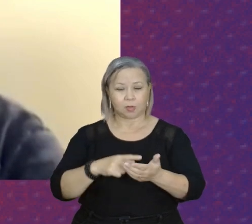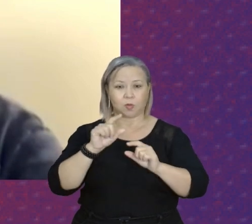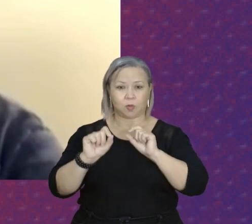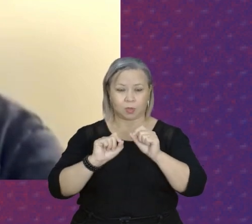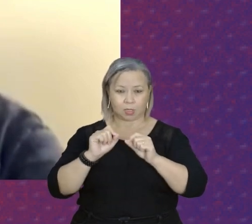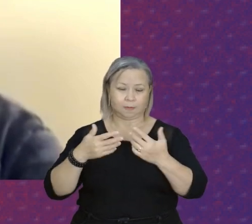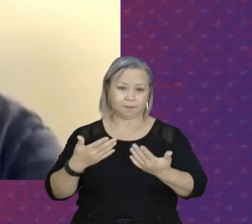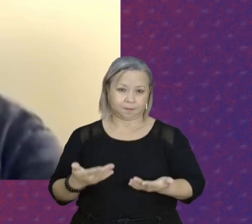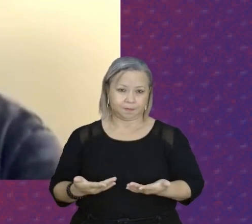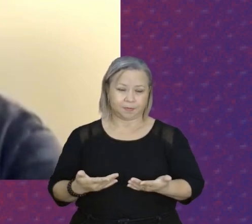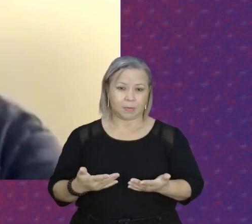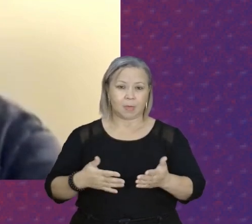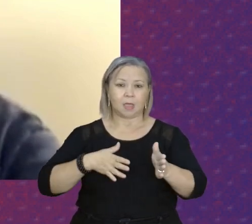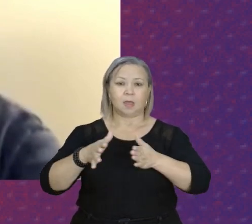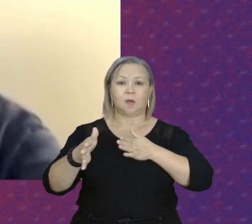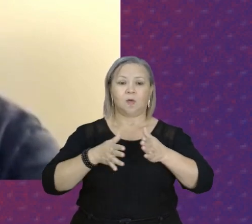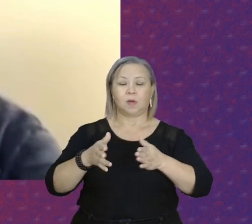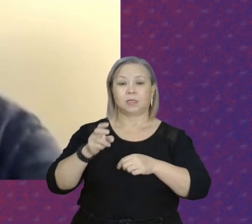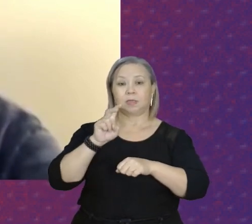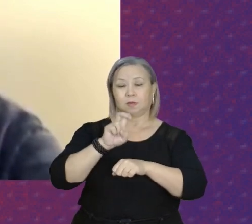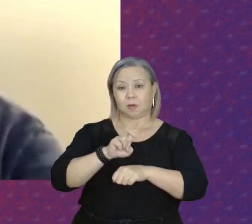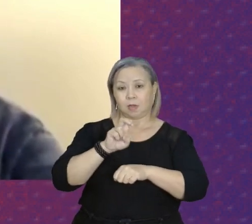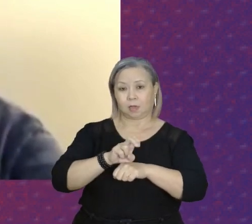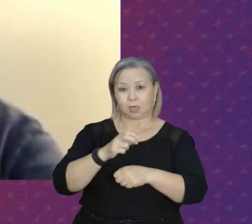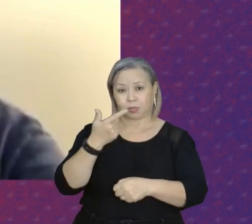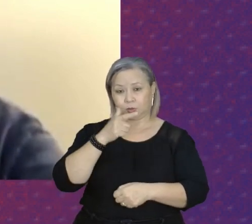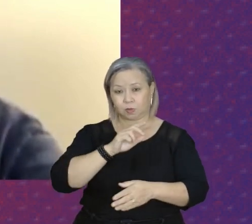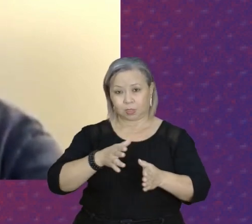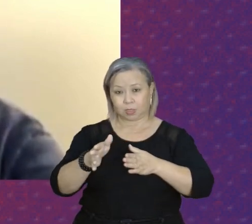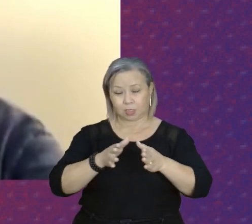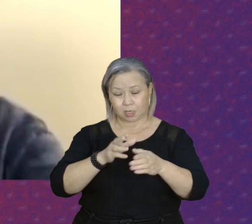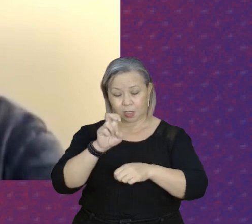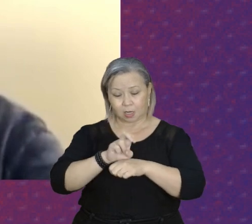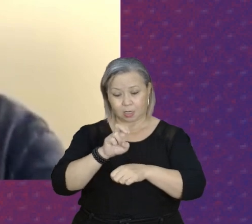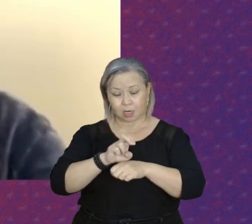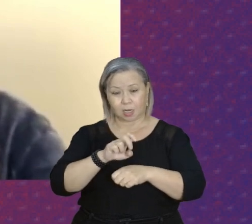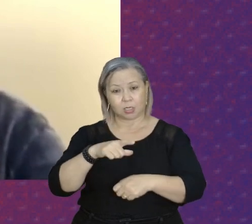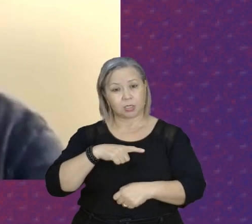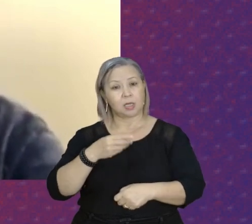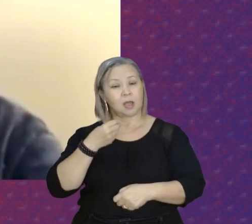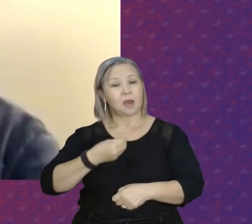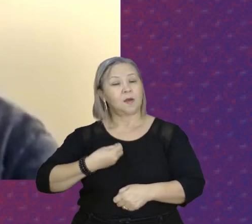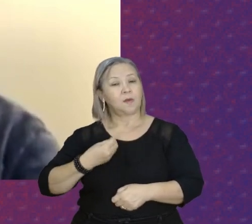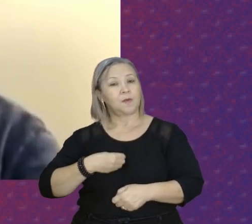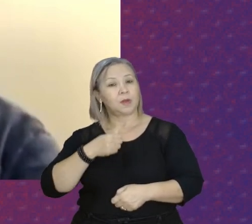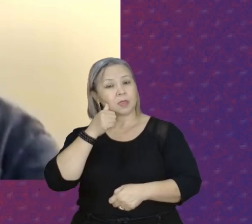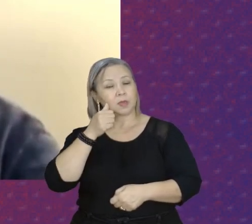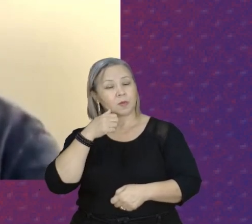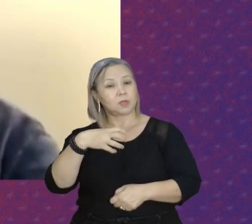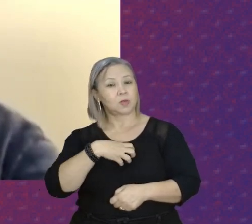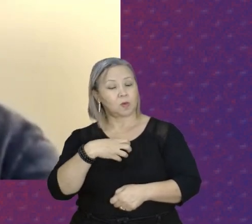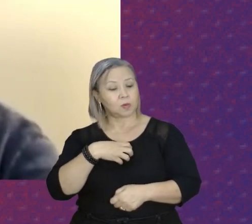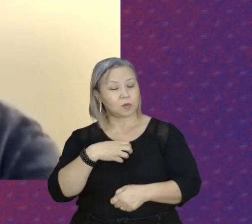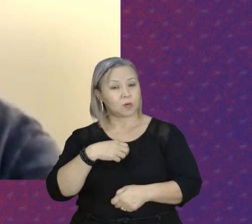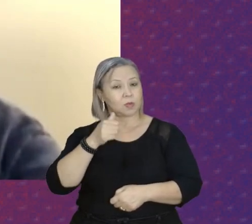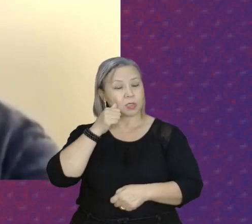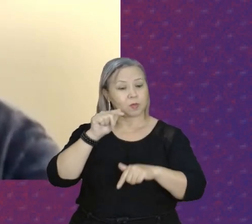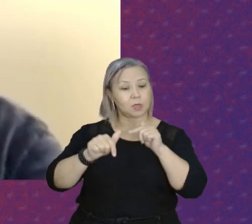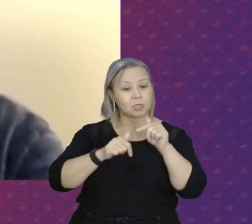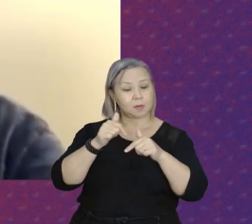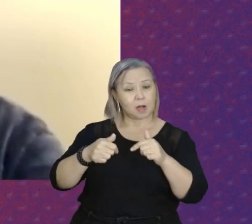o acesso à creche tem na vida das mulheres, nas condições das mulheres trabalharem fora e ter